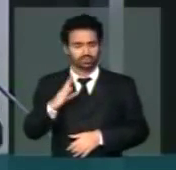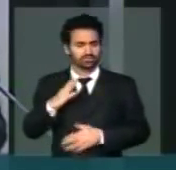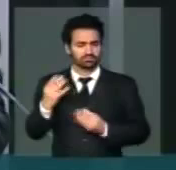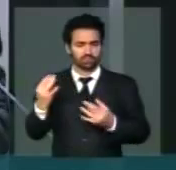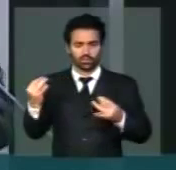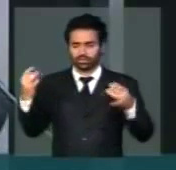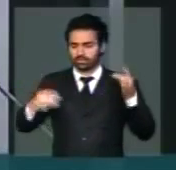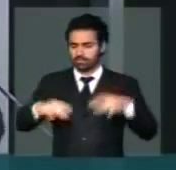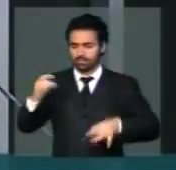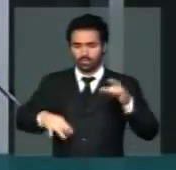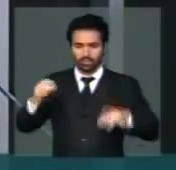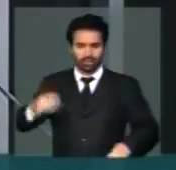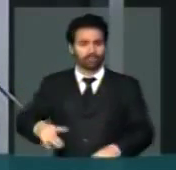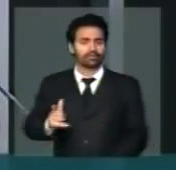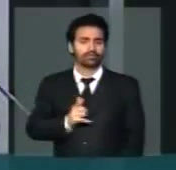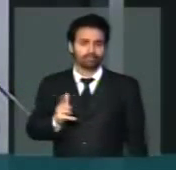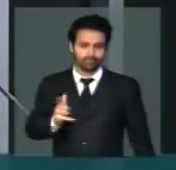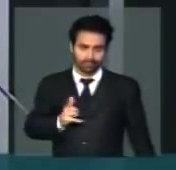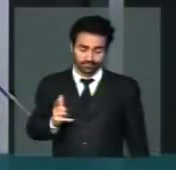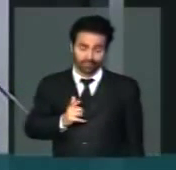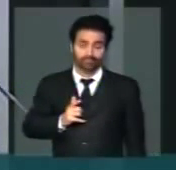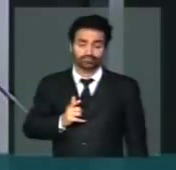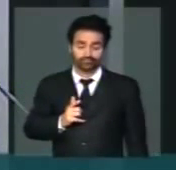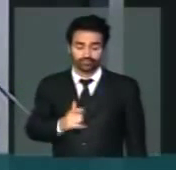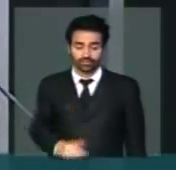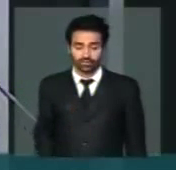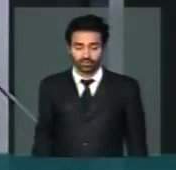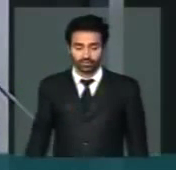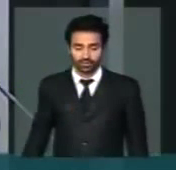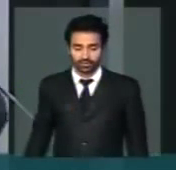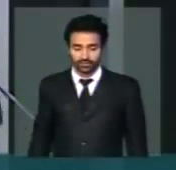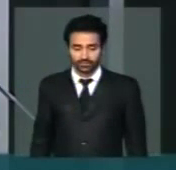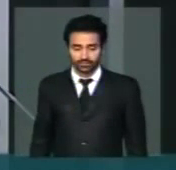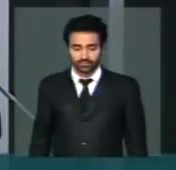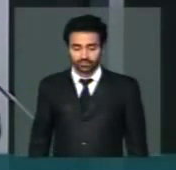da repetência é também avassaladora.